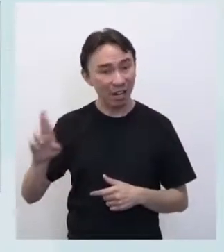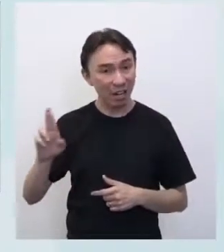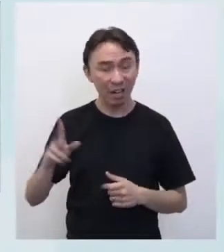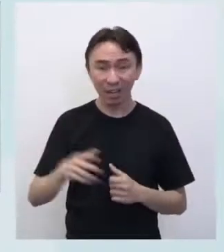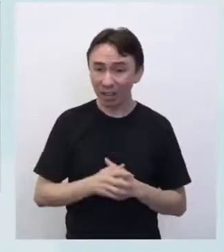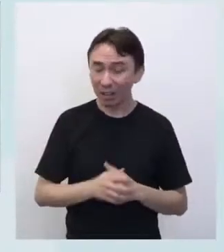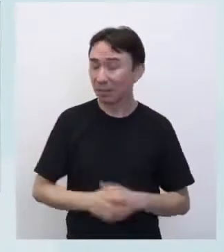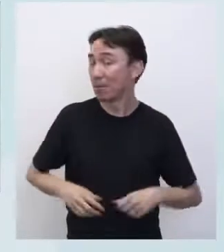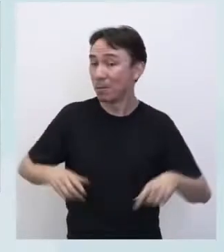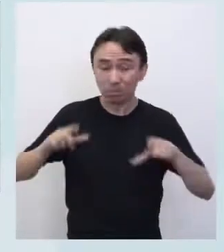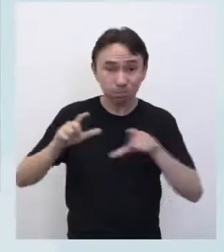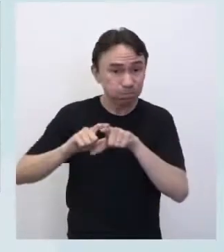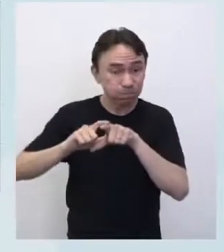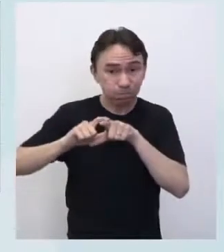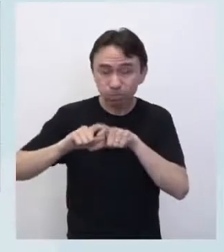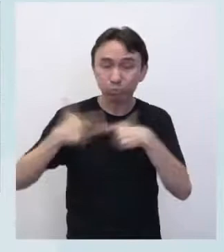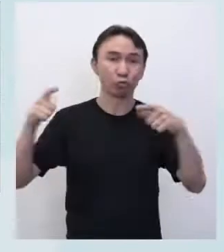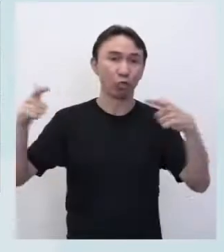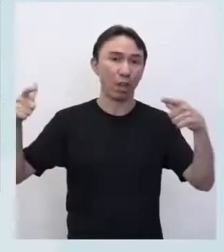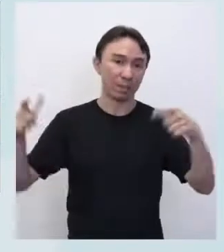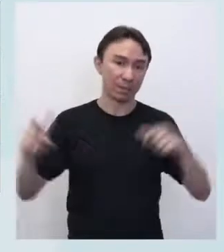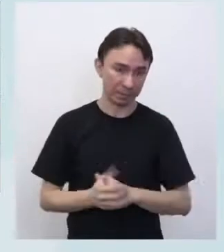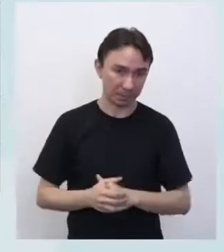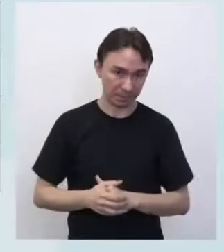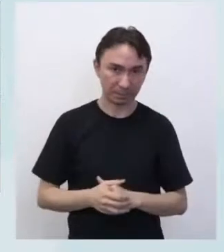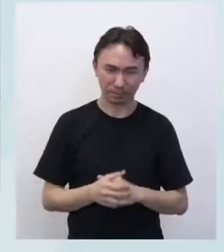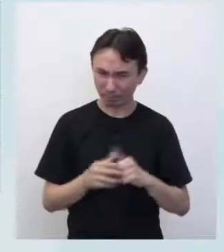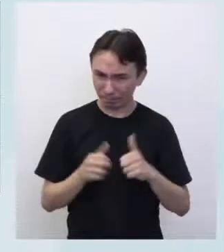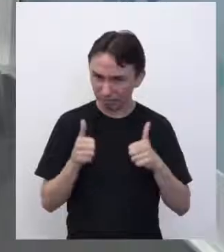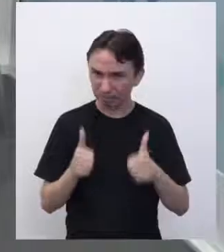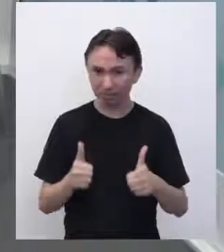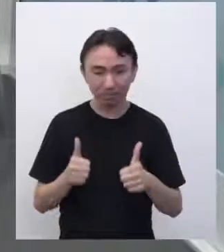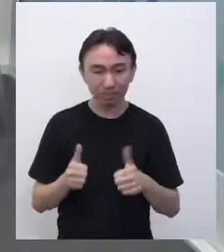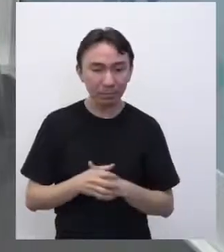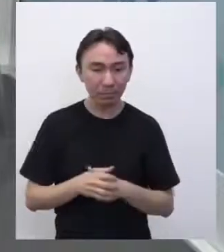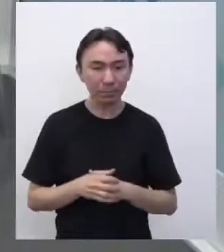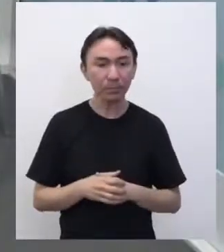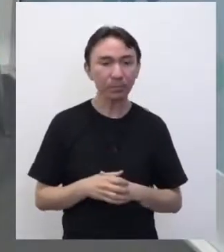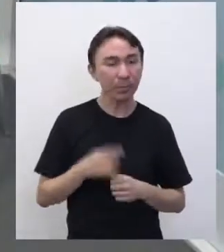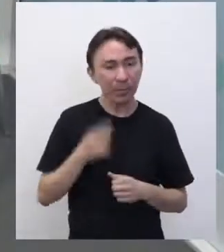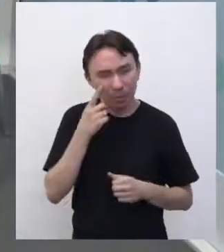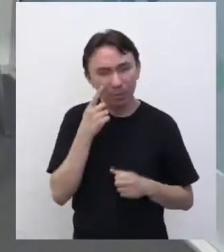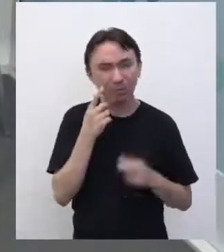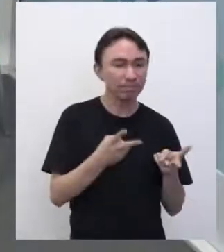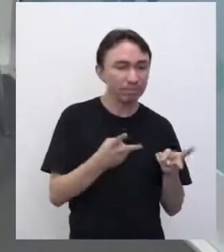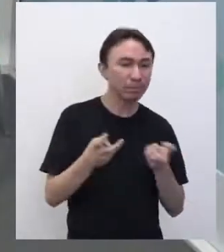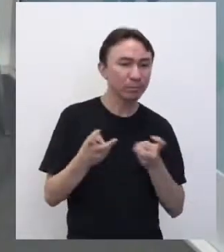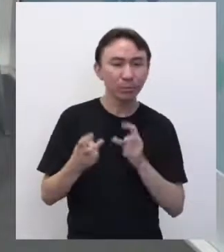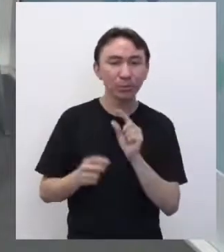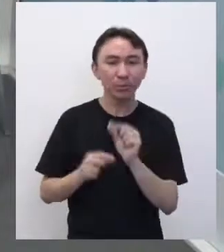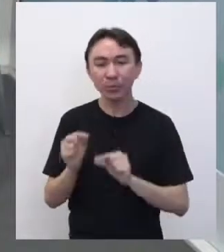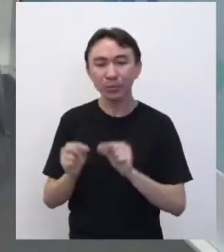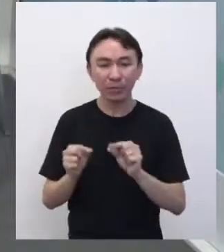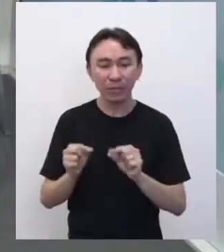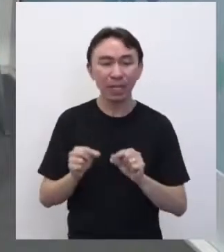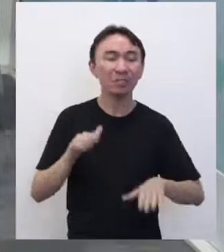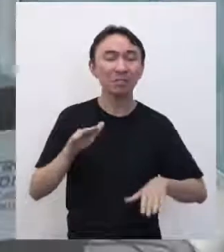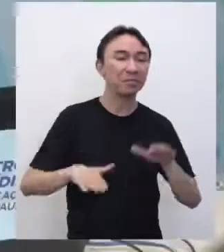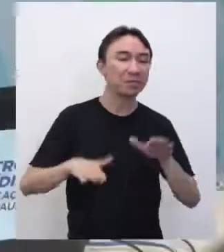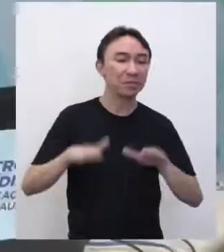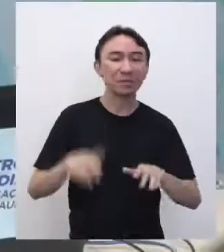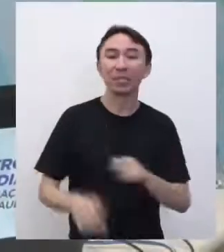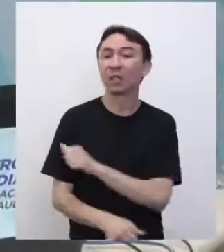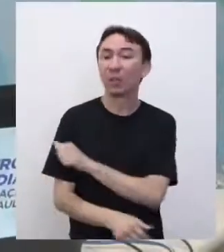grande, mas vai significar maior. Tudo bem? Uma das coisas que eu percebo ao longo dos anos, João, Sim. é que às vezes os alunos, eles têm